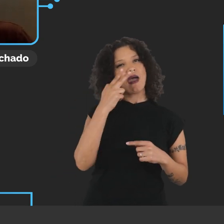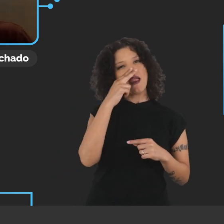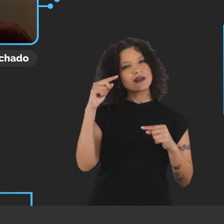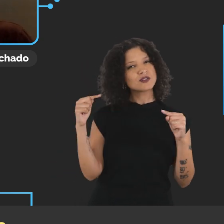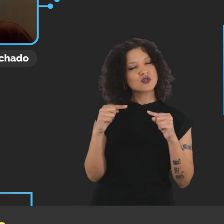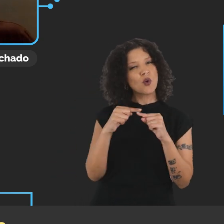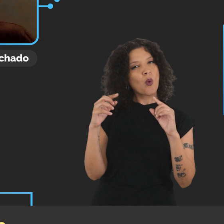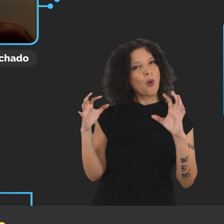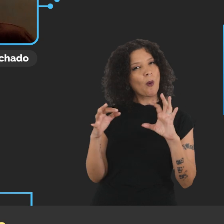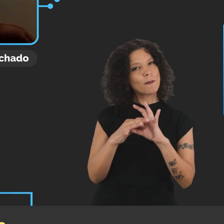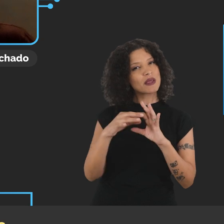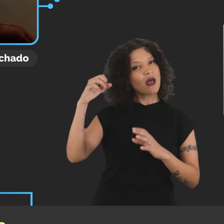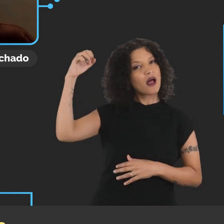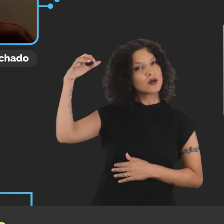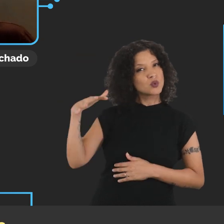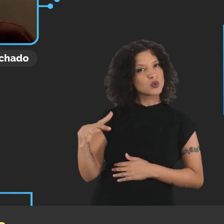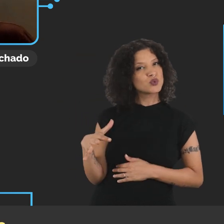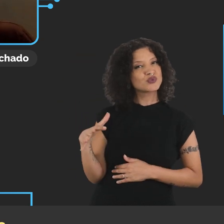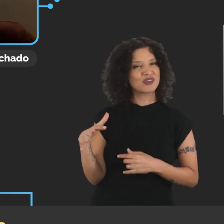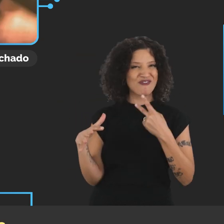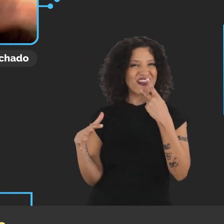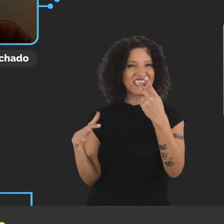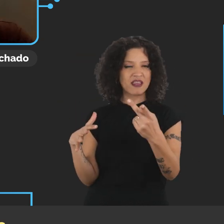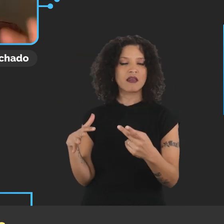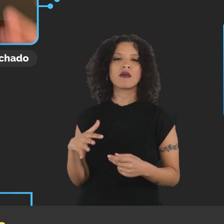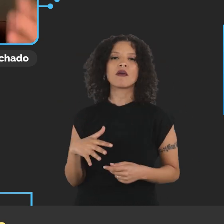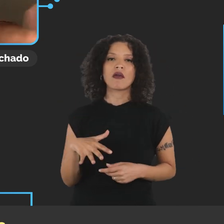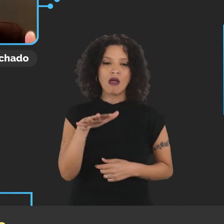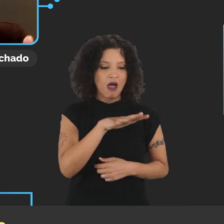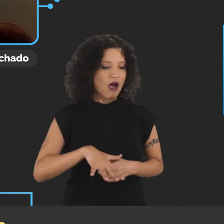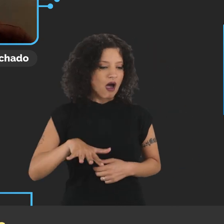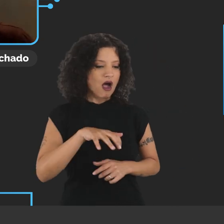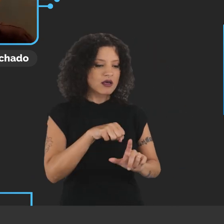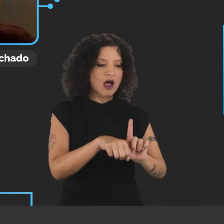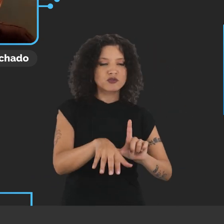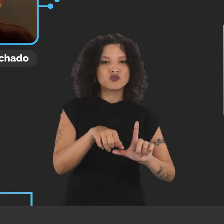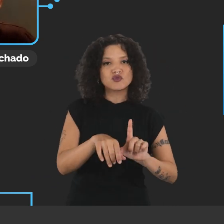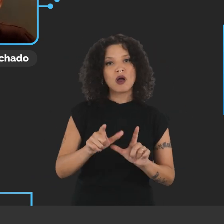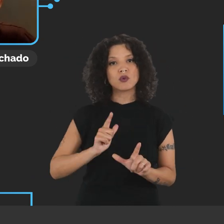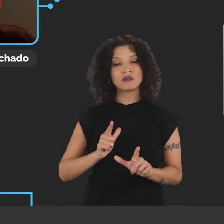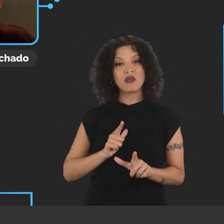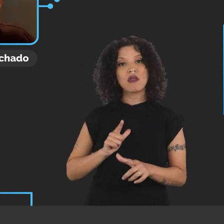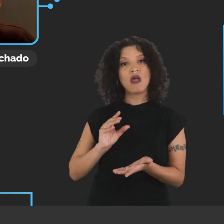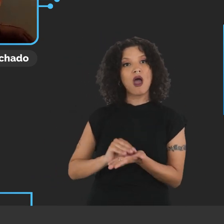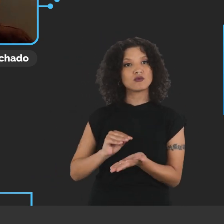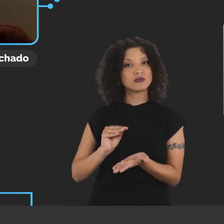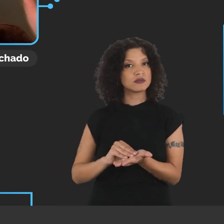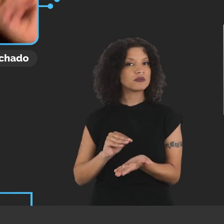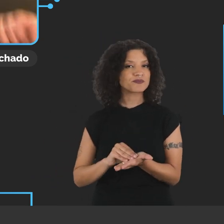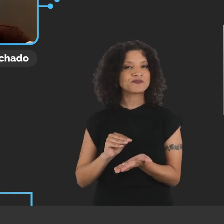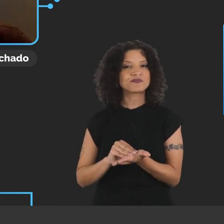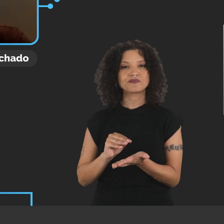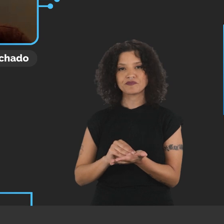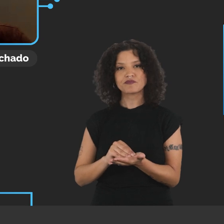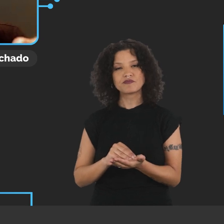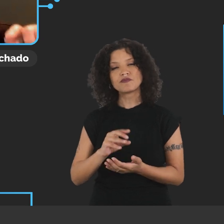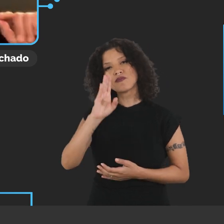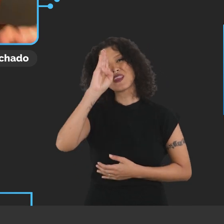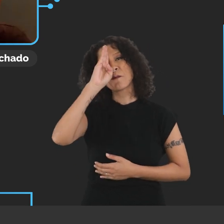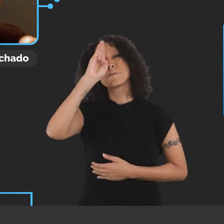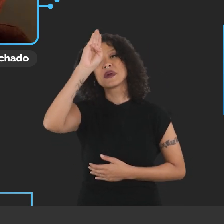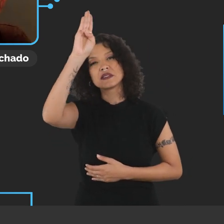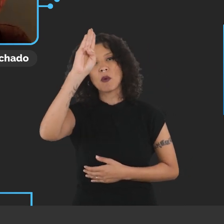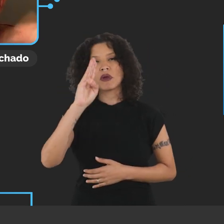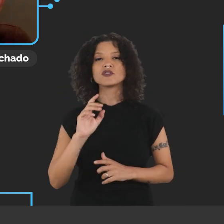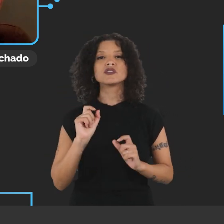joguei para observar a ausência das pessoas com deficiência no mercado audiovisual e, sobretudo,